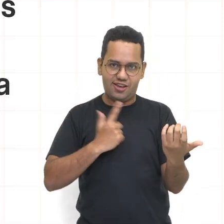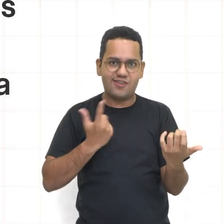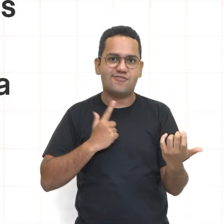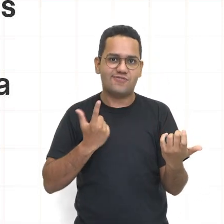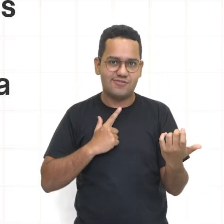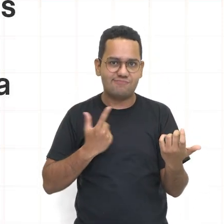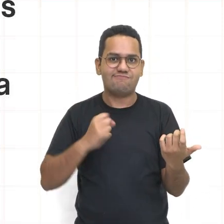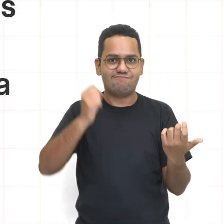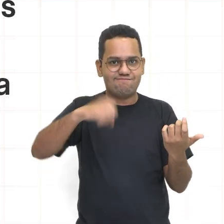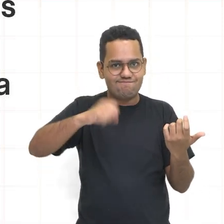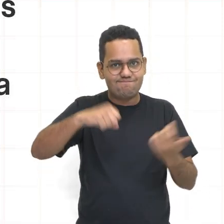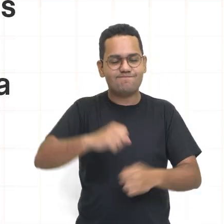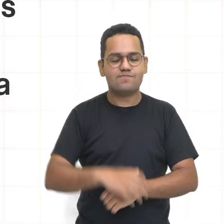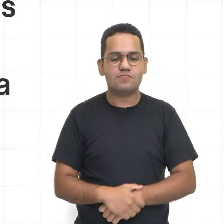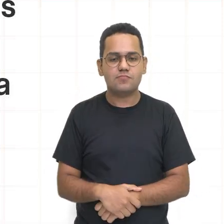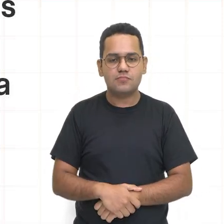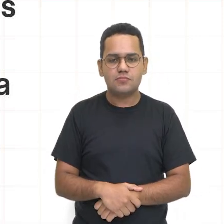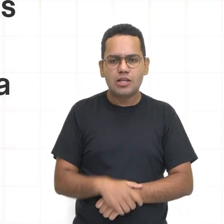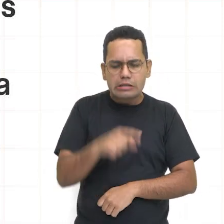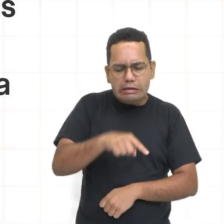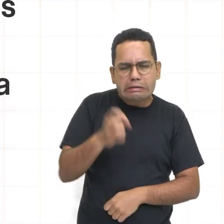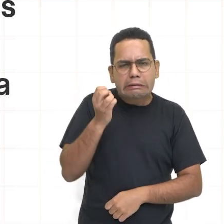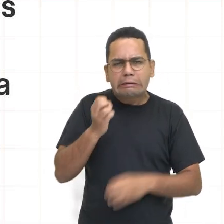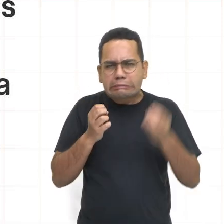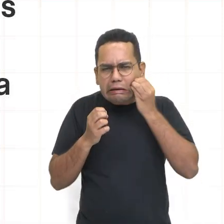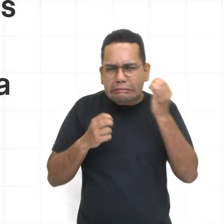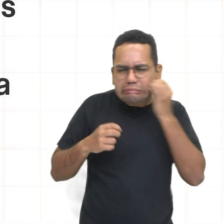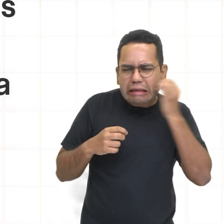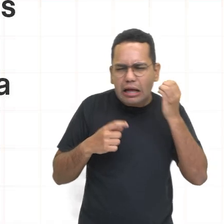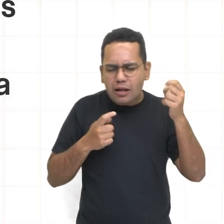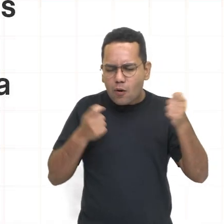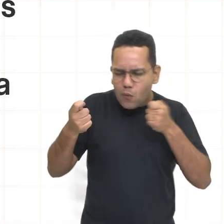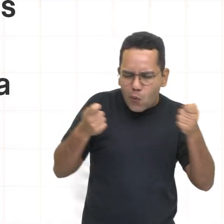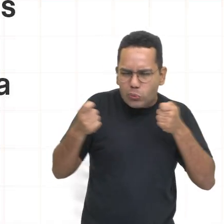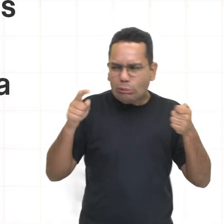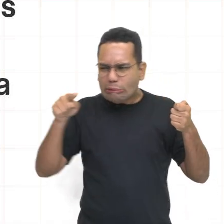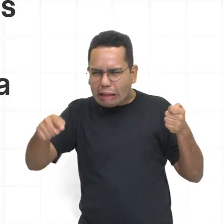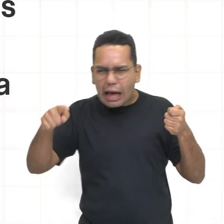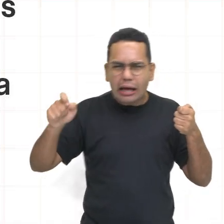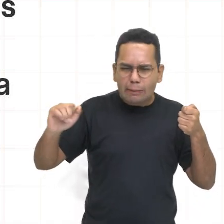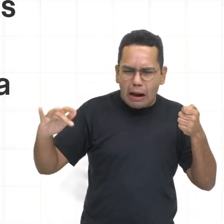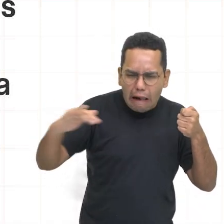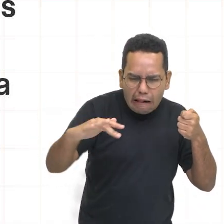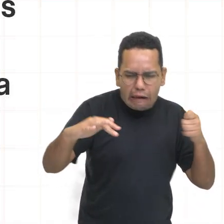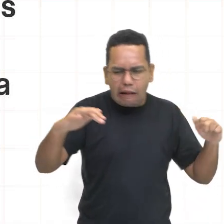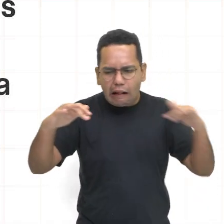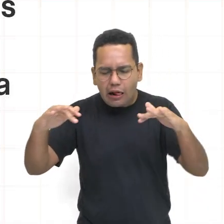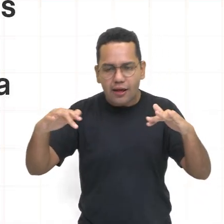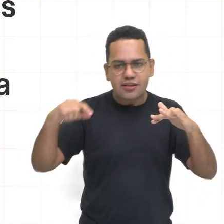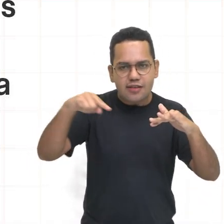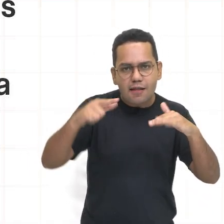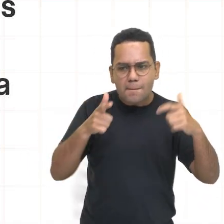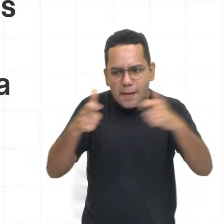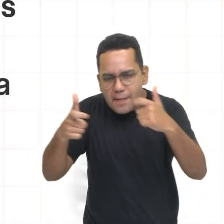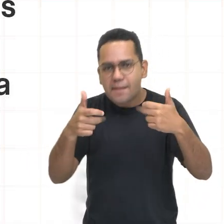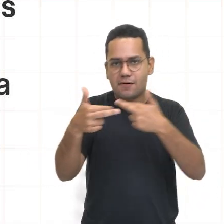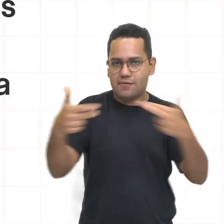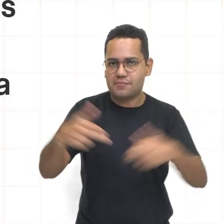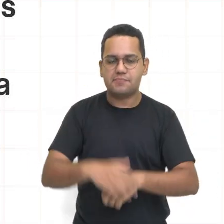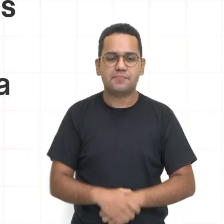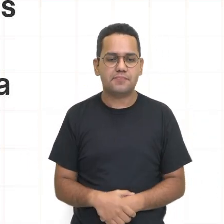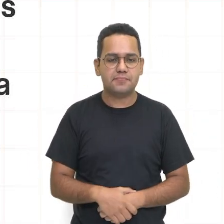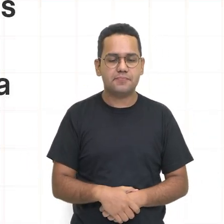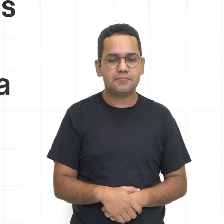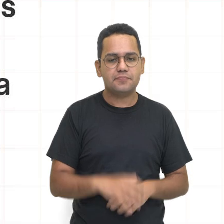áreas de guerra em que eles vão ali resistir essa ocupação, no caso aí, dos holandeses. Vamos verificar também